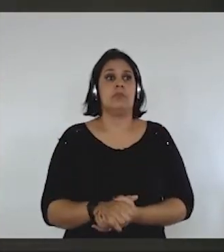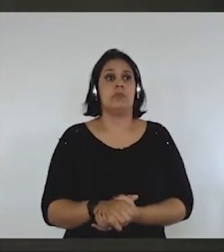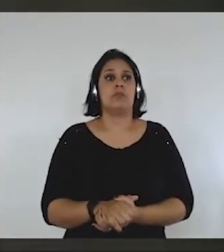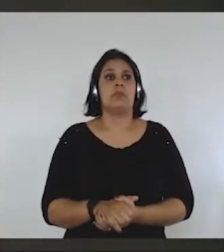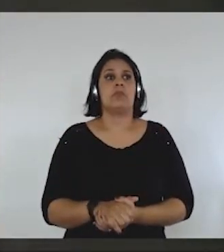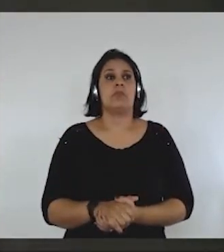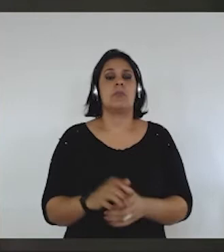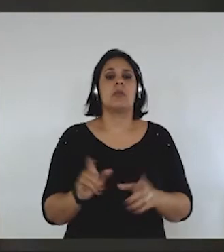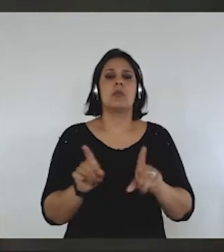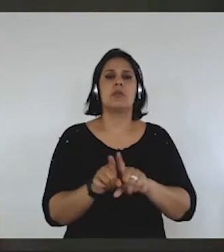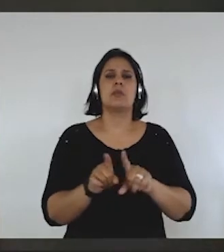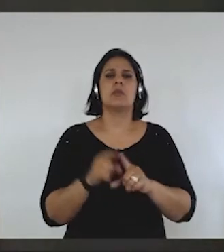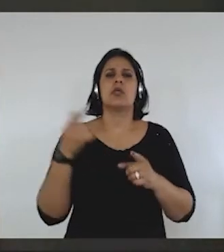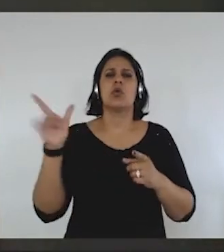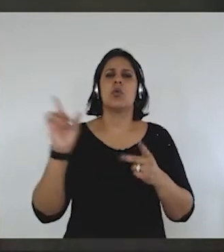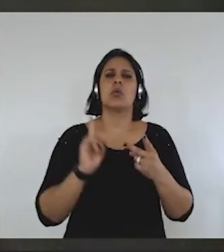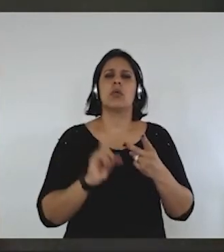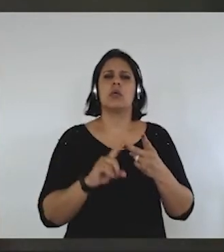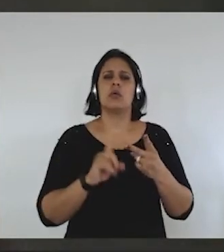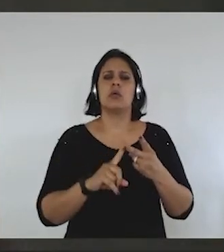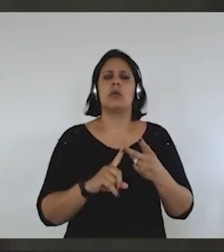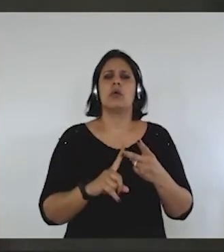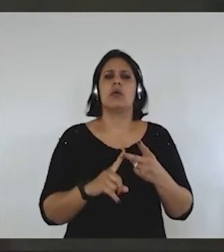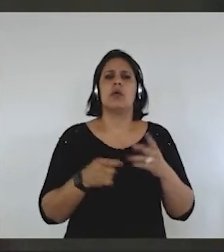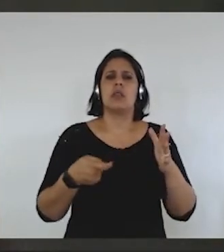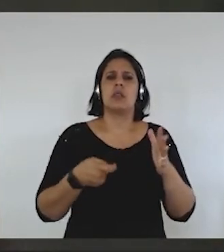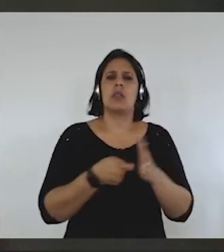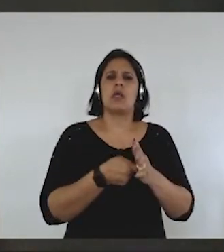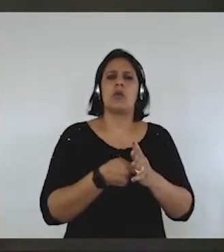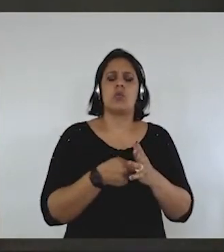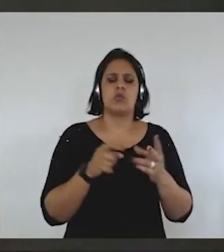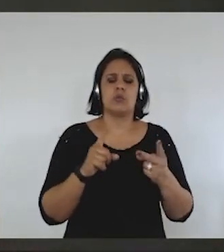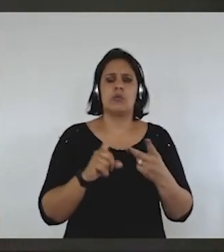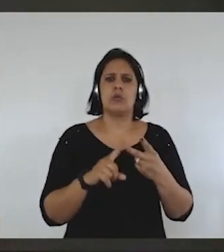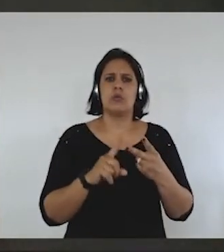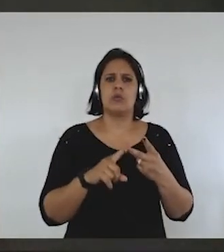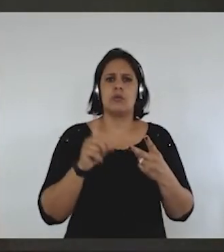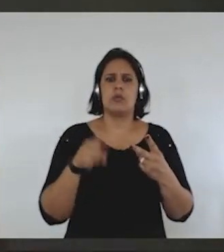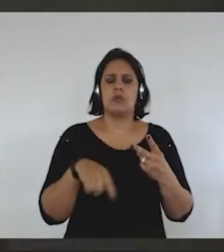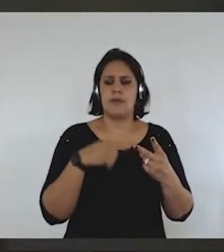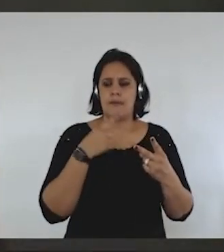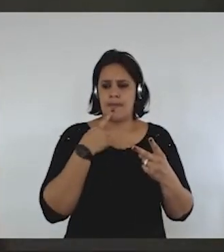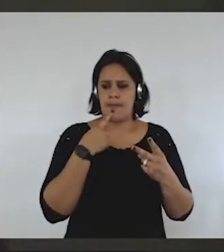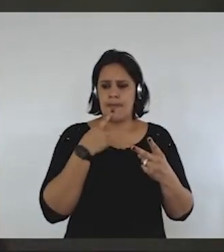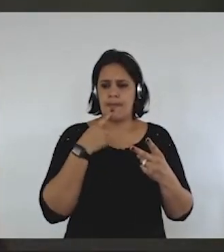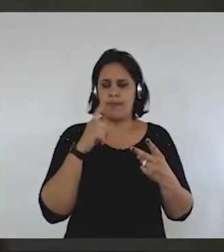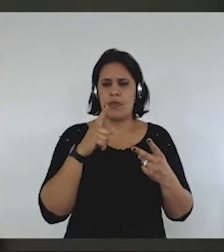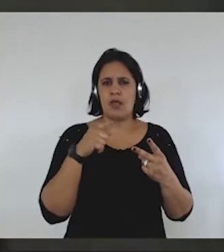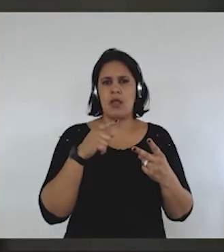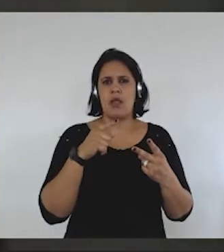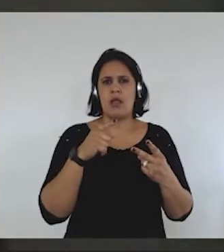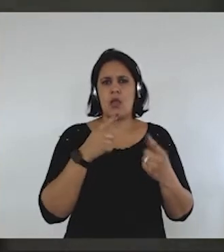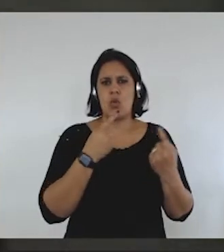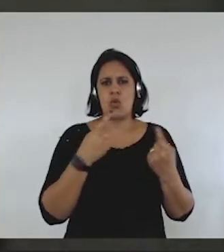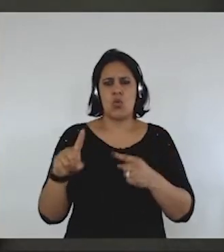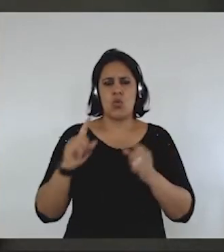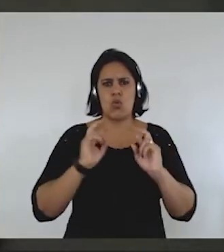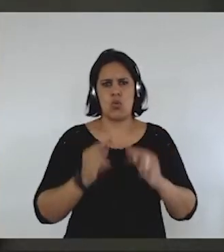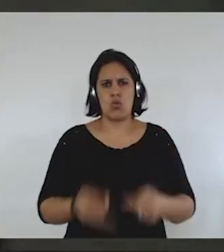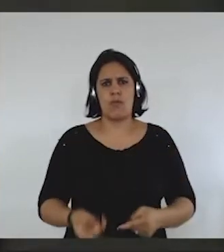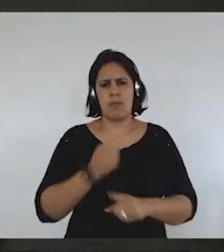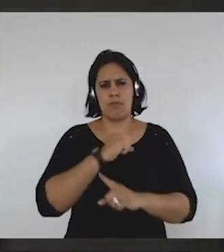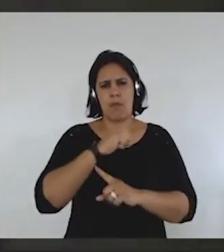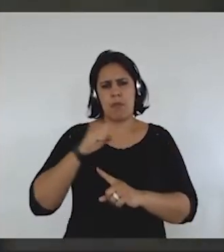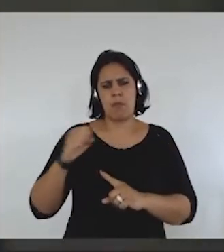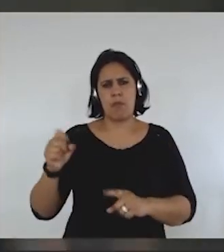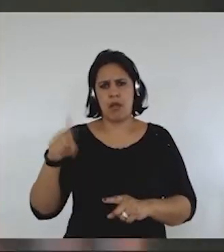que a outra denúncia fala de crime contra a humanidade em função de, vamos